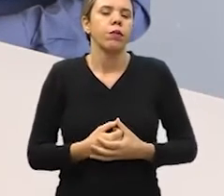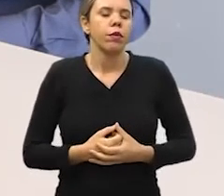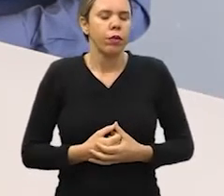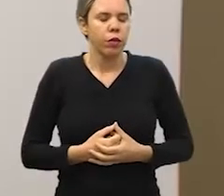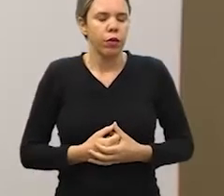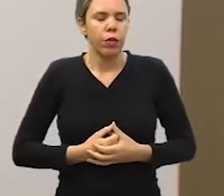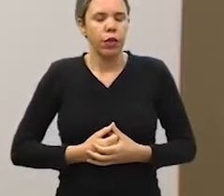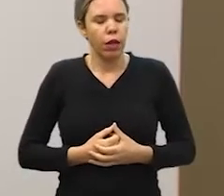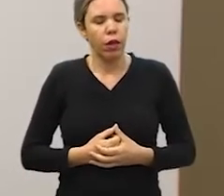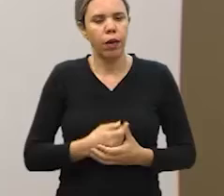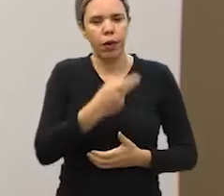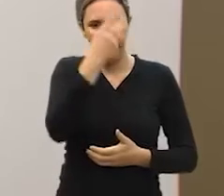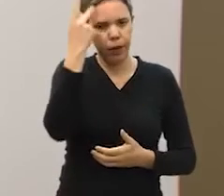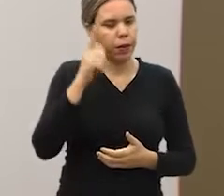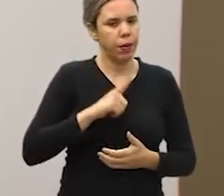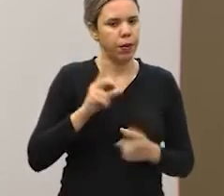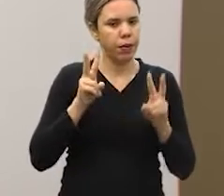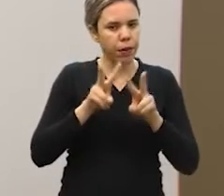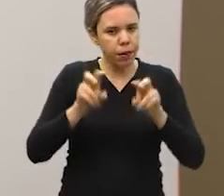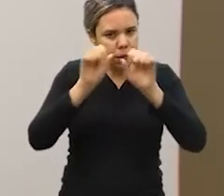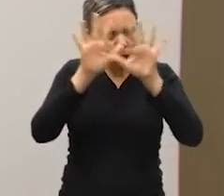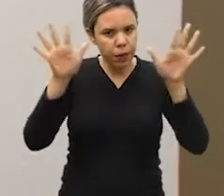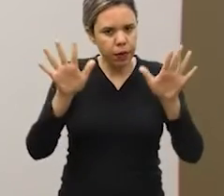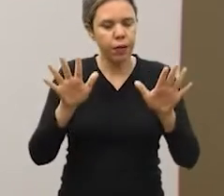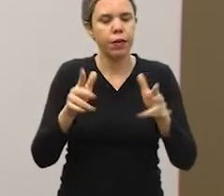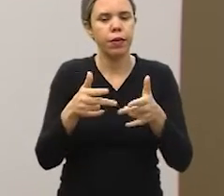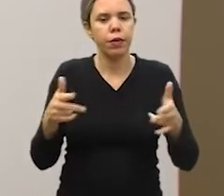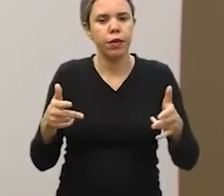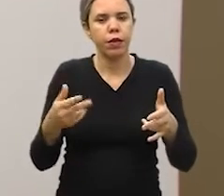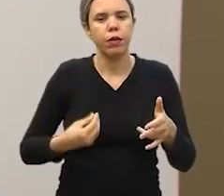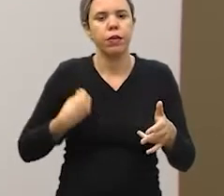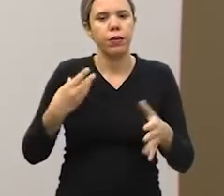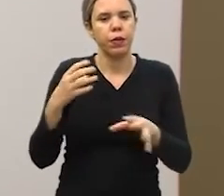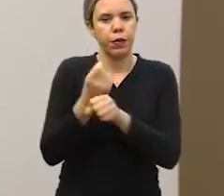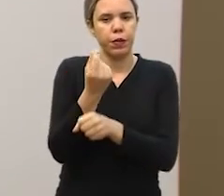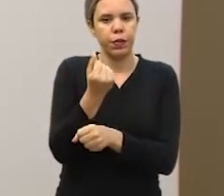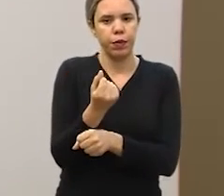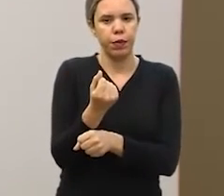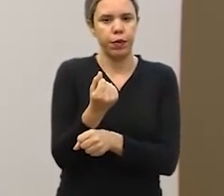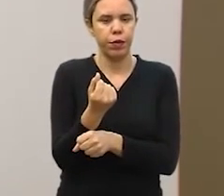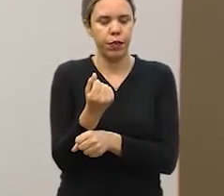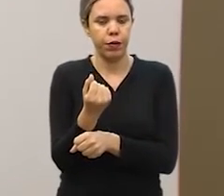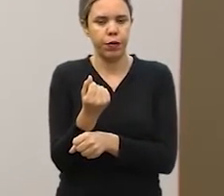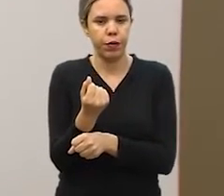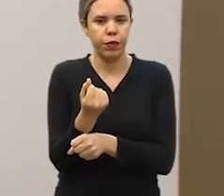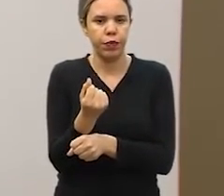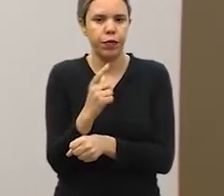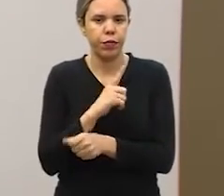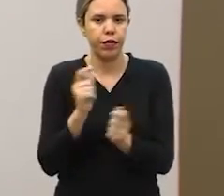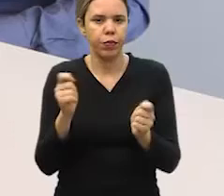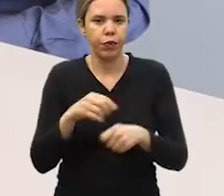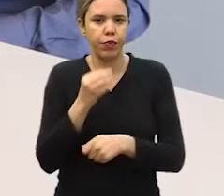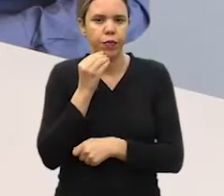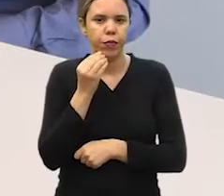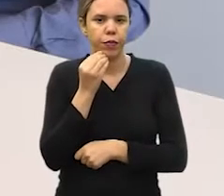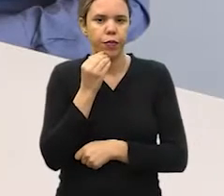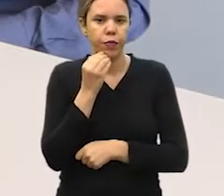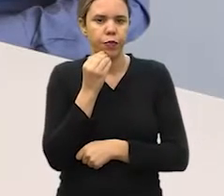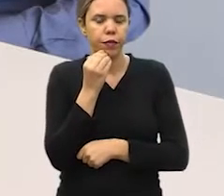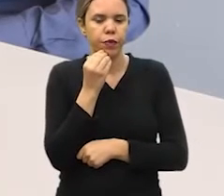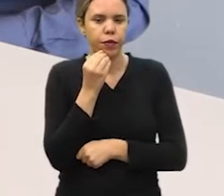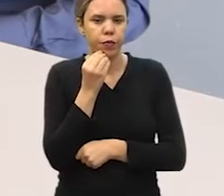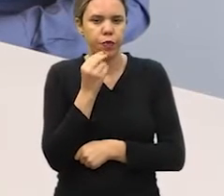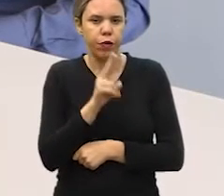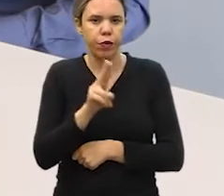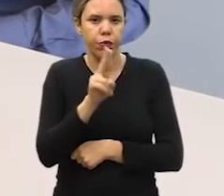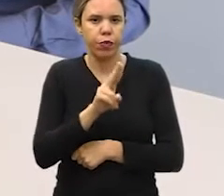ferramenta que permite com que a pessoa tenha uma visão clara de toda a sua vida financeira e também tenha a possibilidade